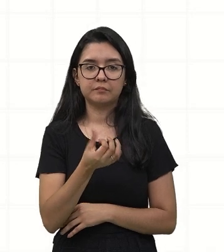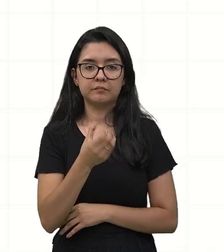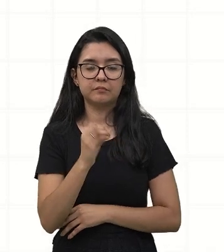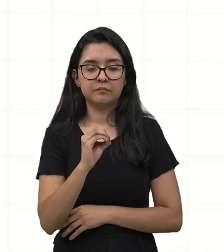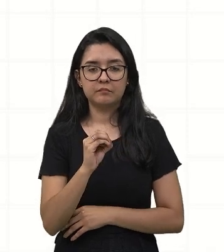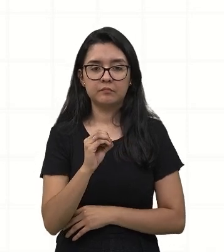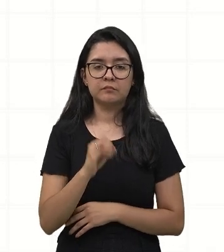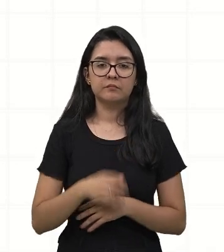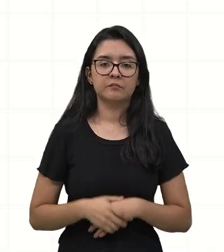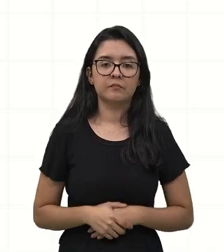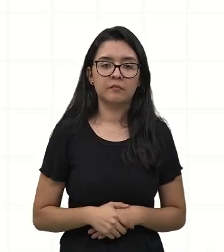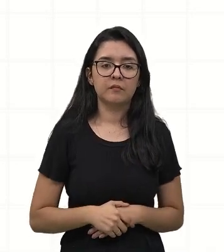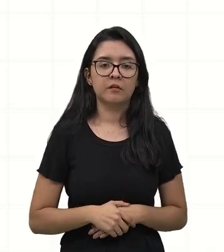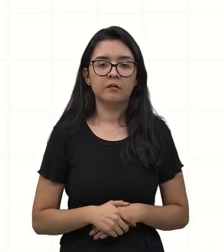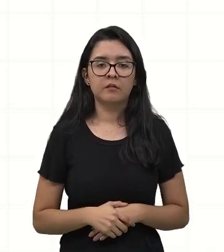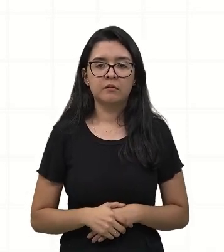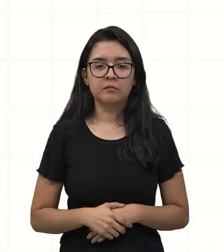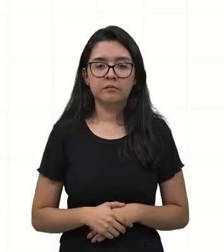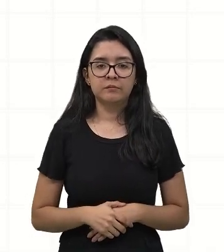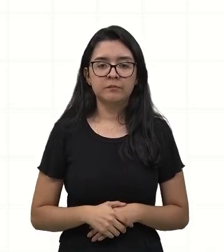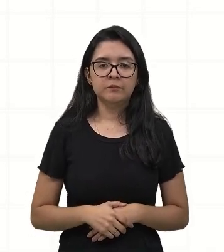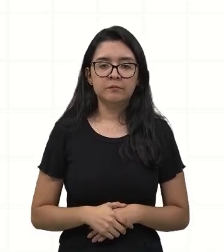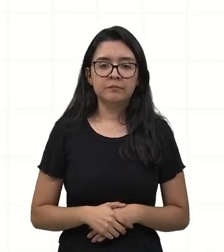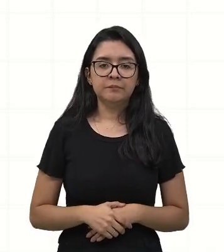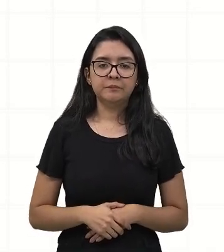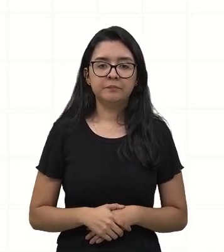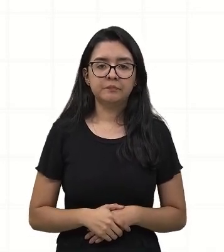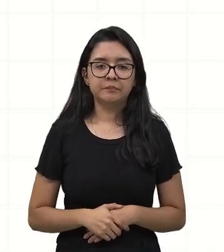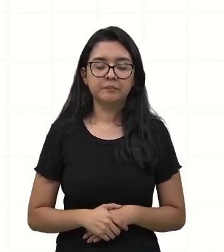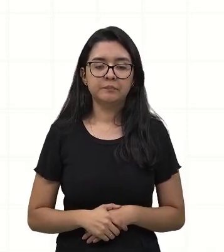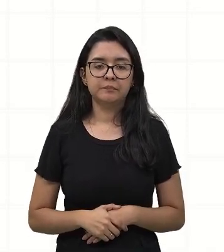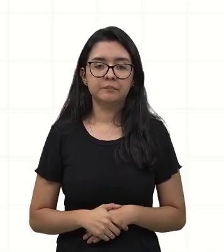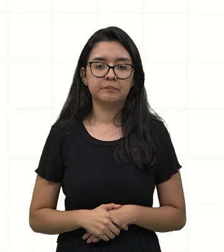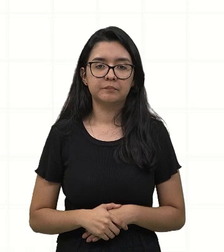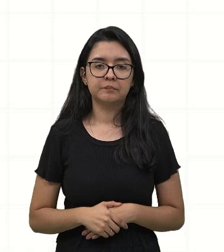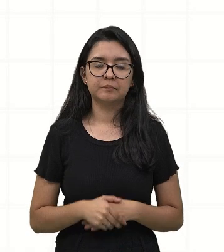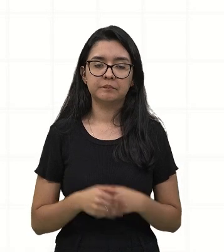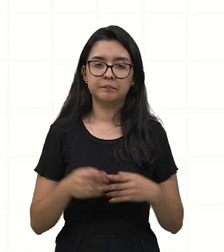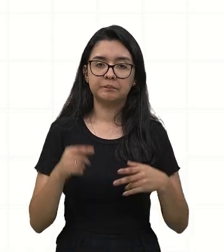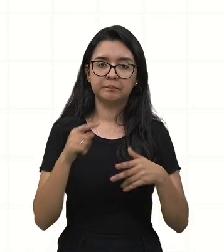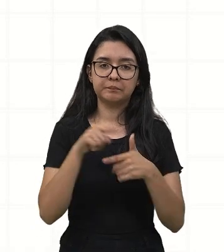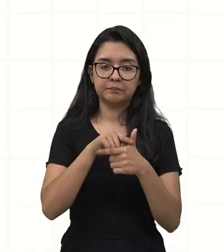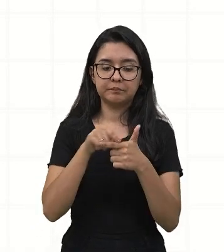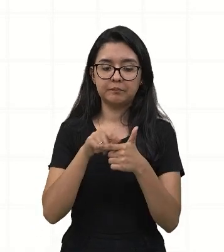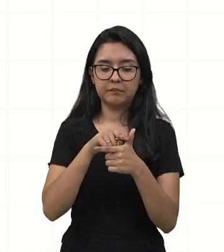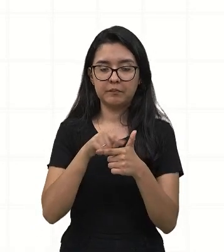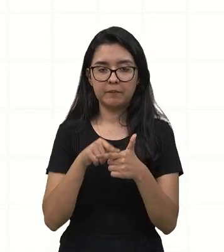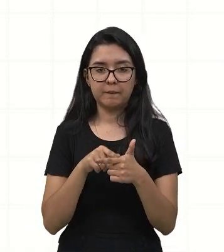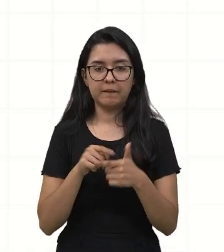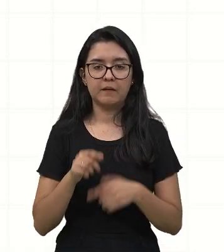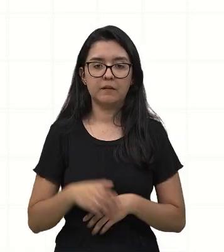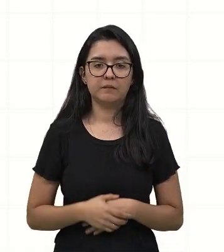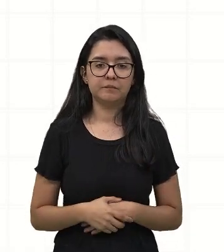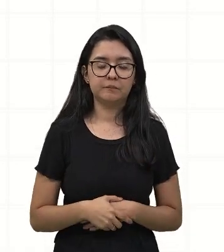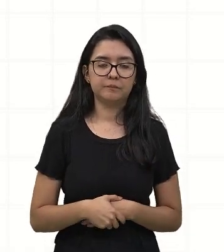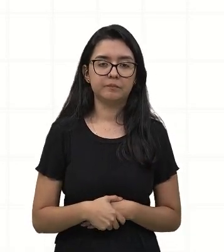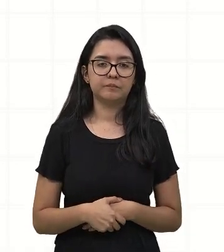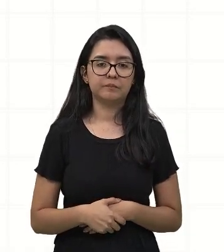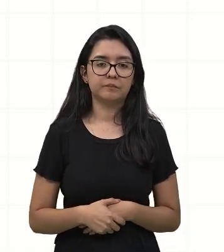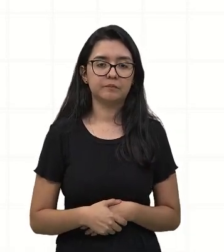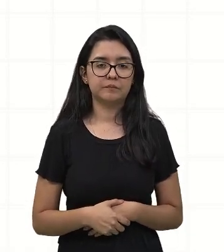160, olha onde nós estamos falando, ó. Ó, vem me medindo aqui, ó. Opa. Deixa eu tentar pegar o sinalizador